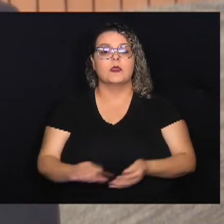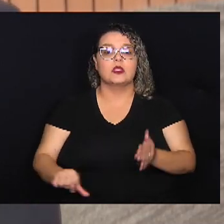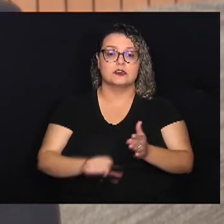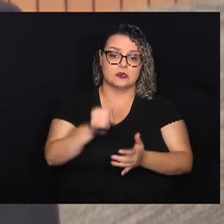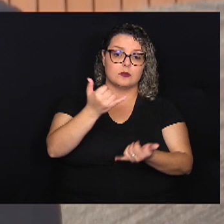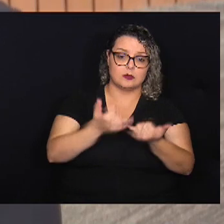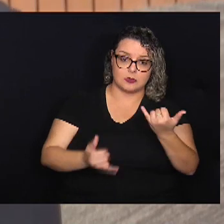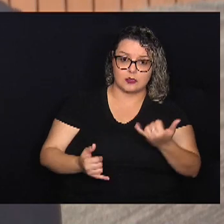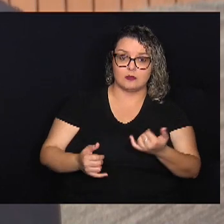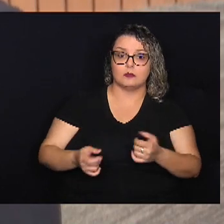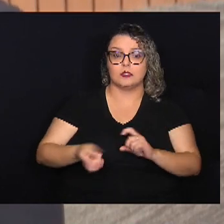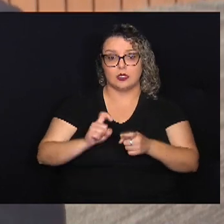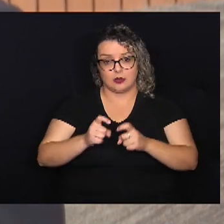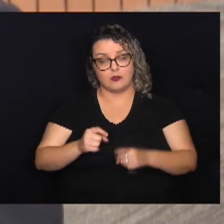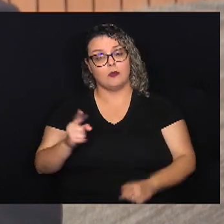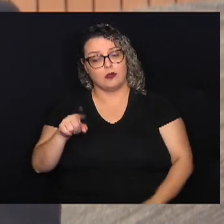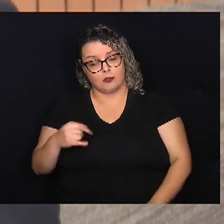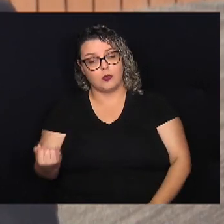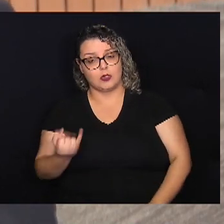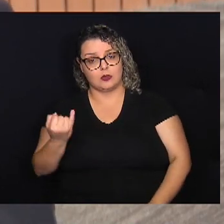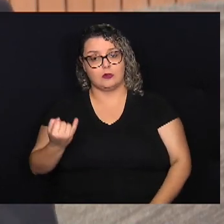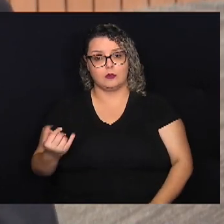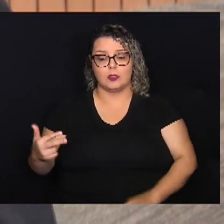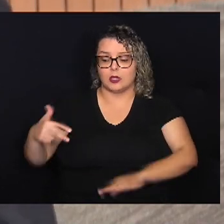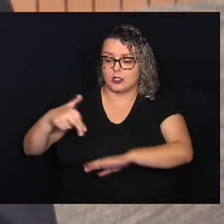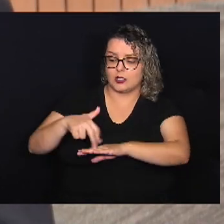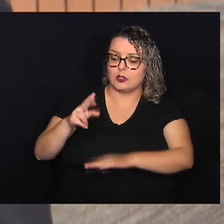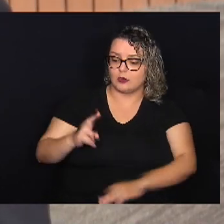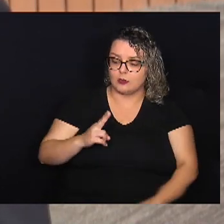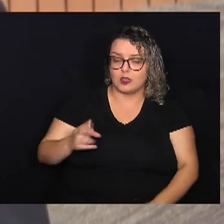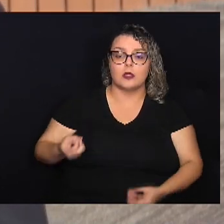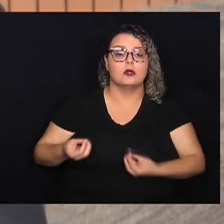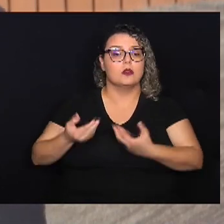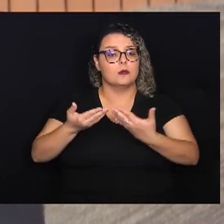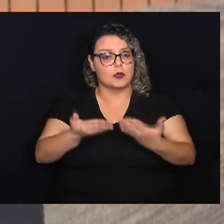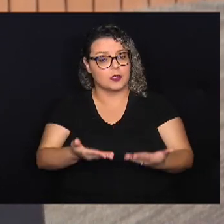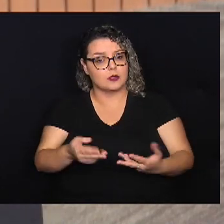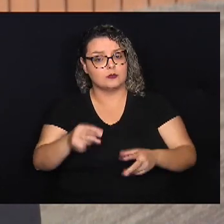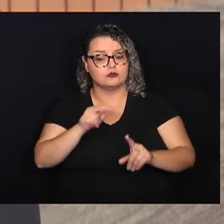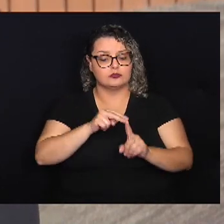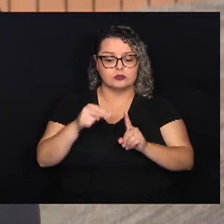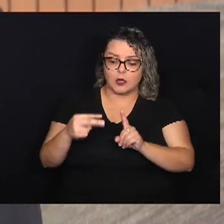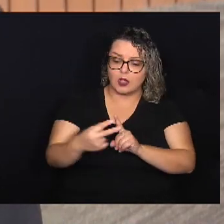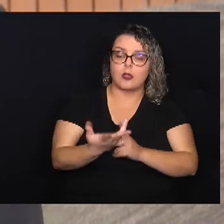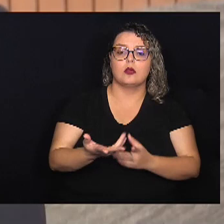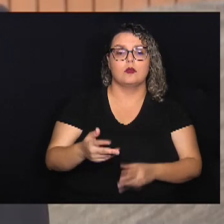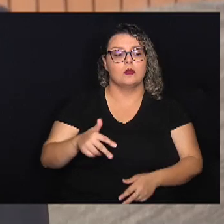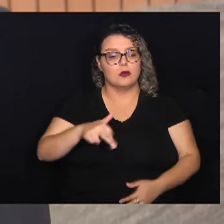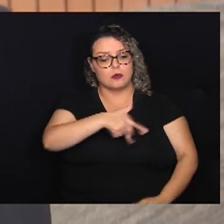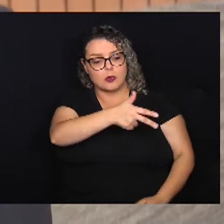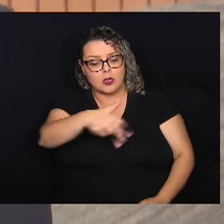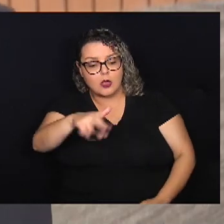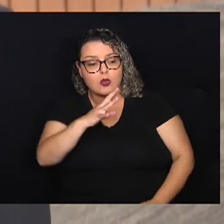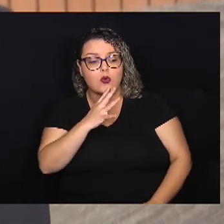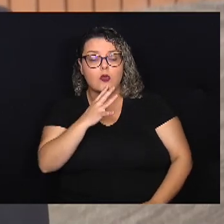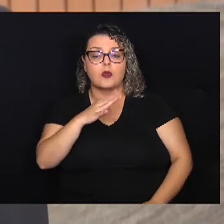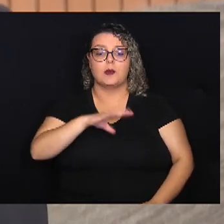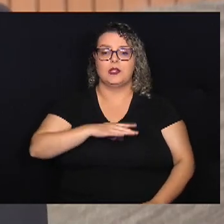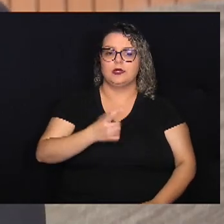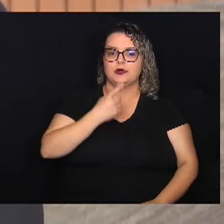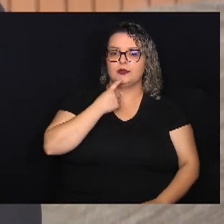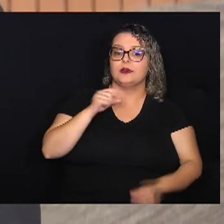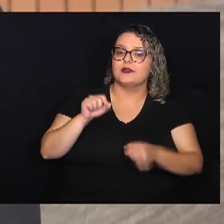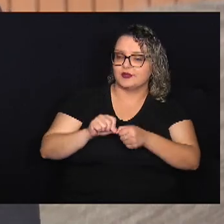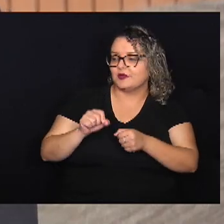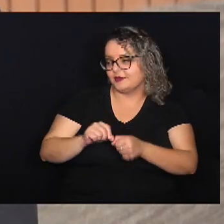foi importante justamente para que ele apresentasse esse ponto de vista de quem observa, de quem anda pela cidade, e inclusive que me fez